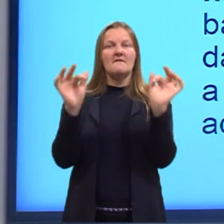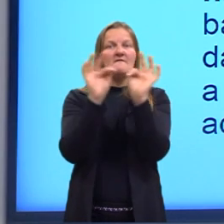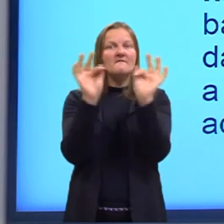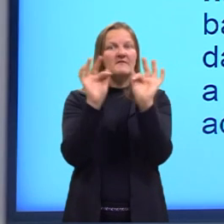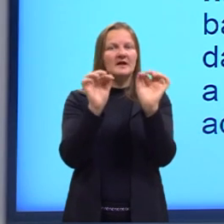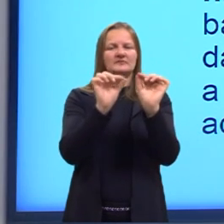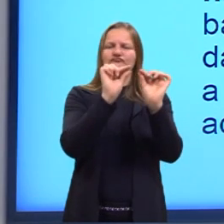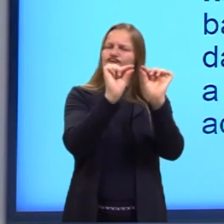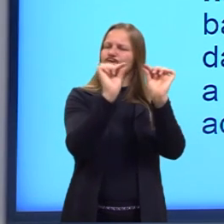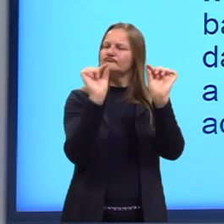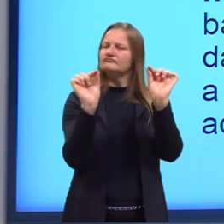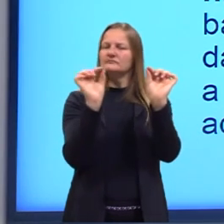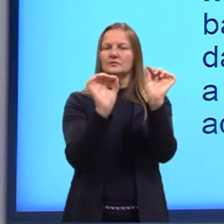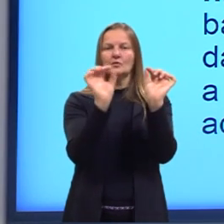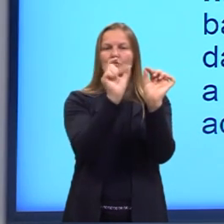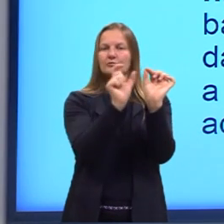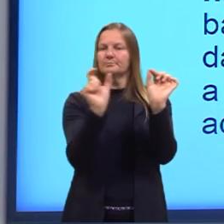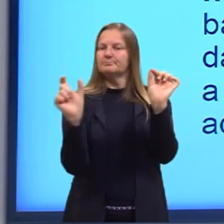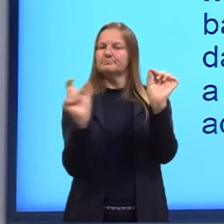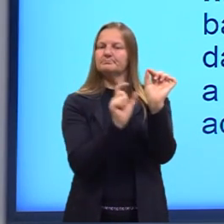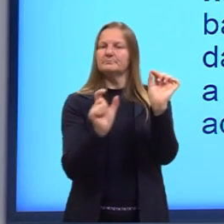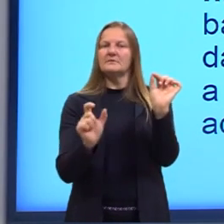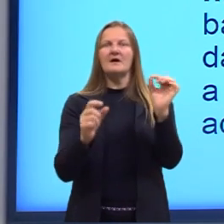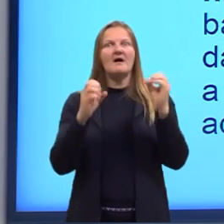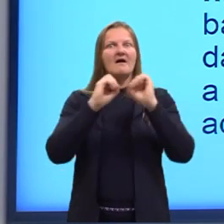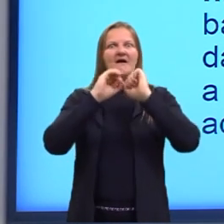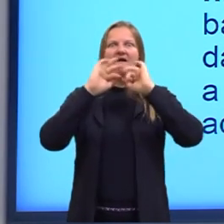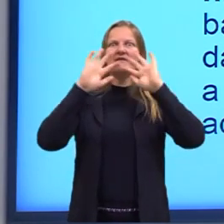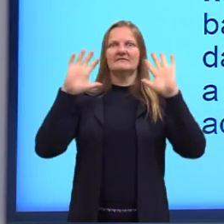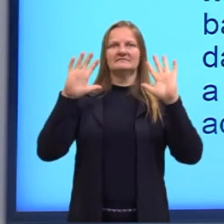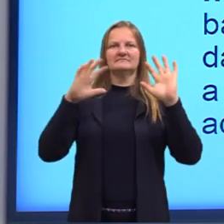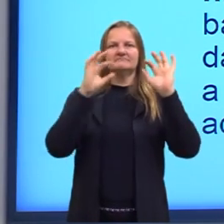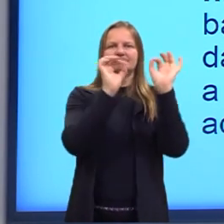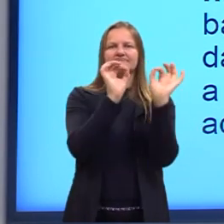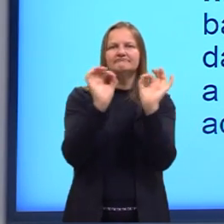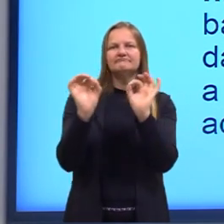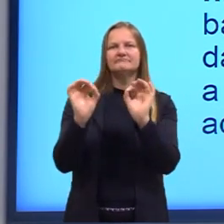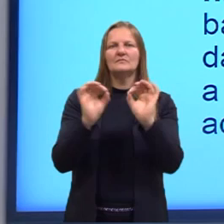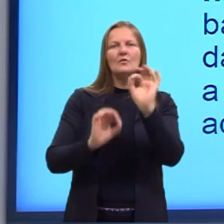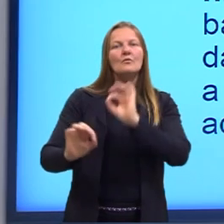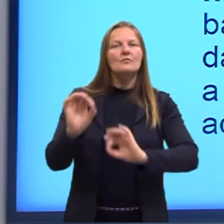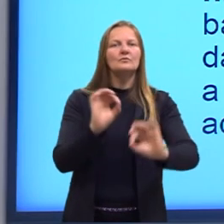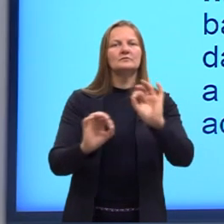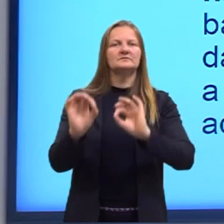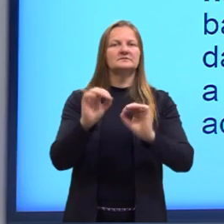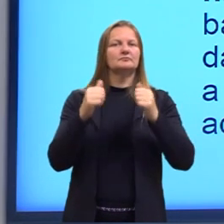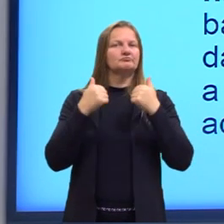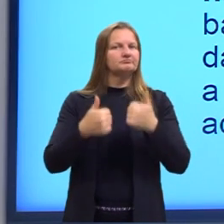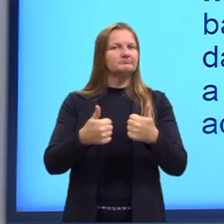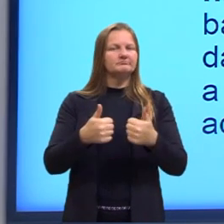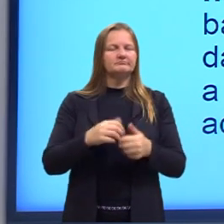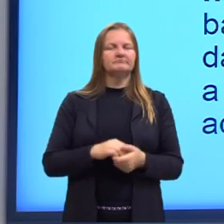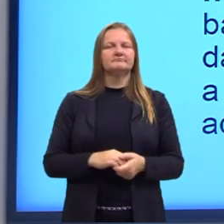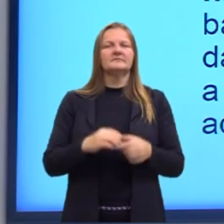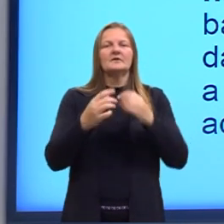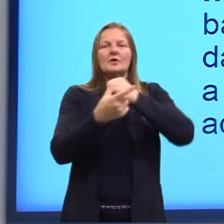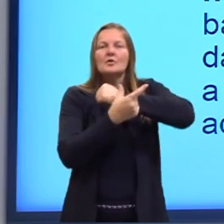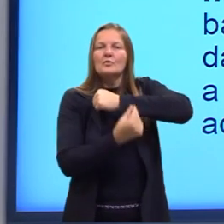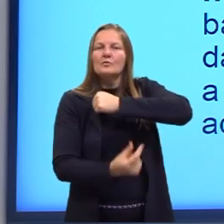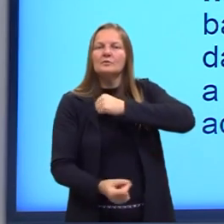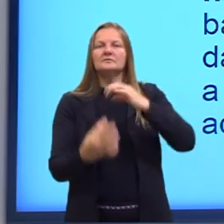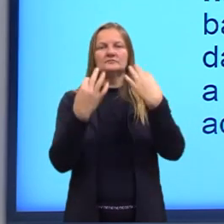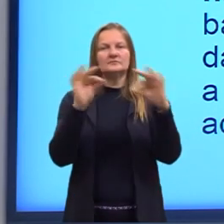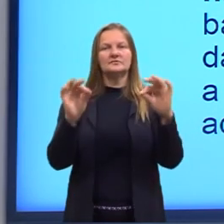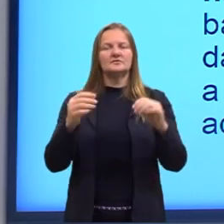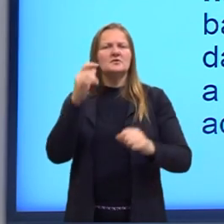elementos do Olá sejam dispostos na ordem correta além disso a coerência sintática